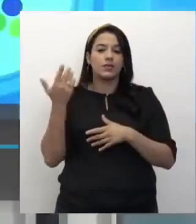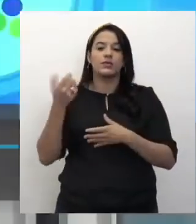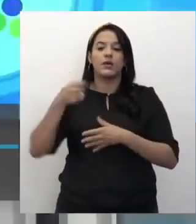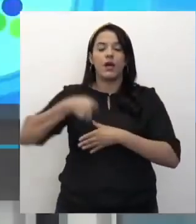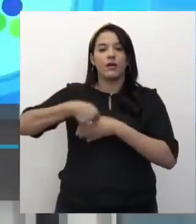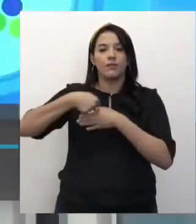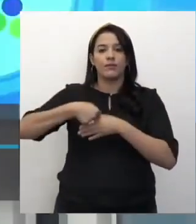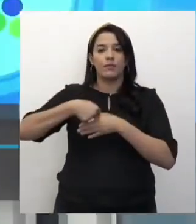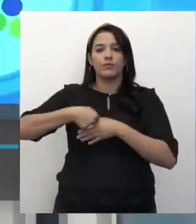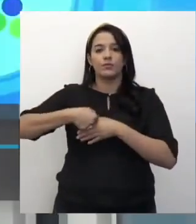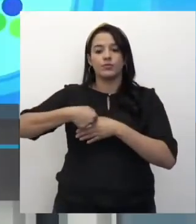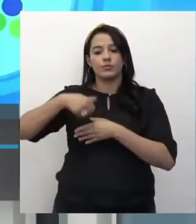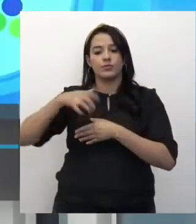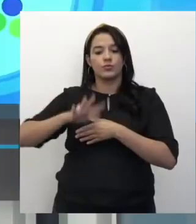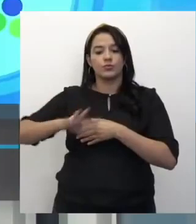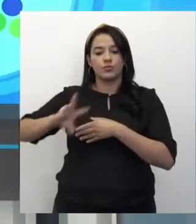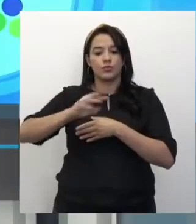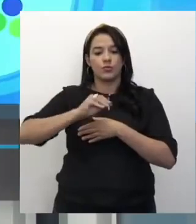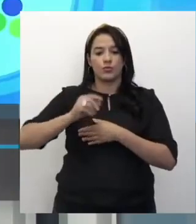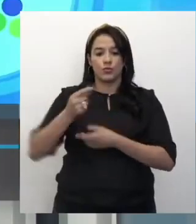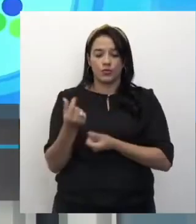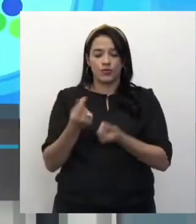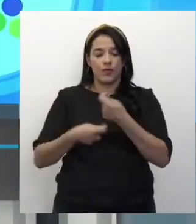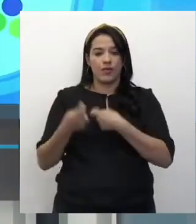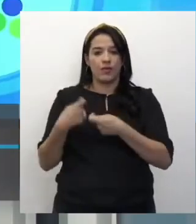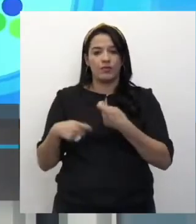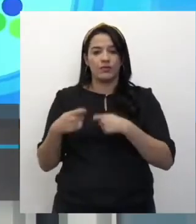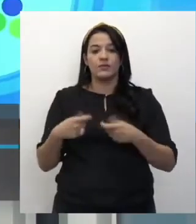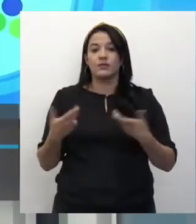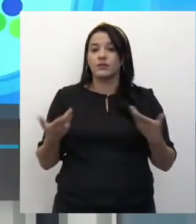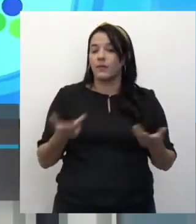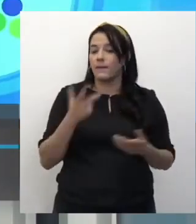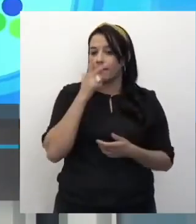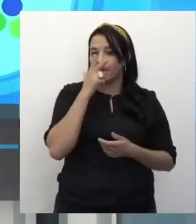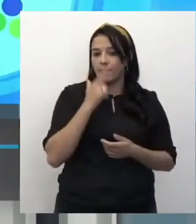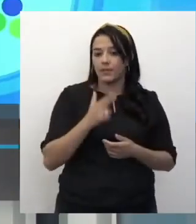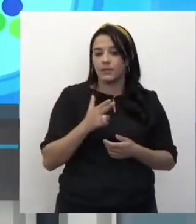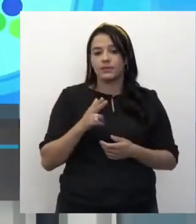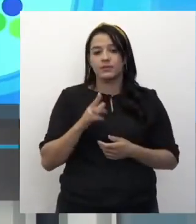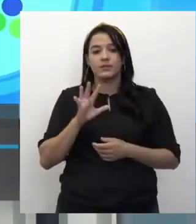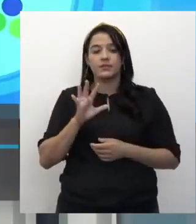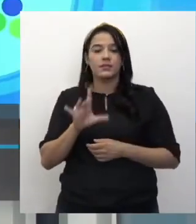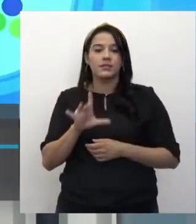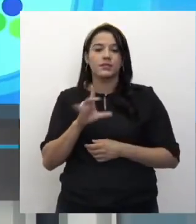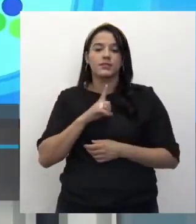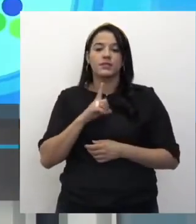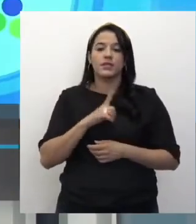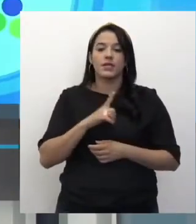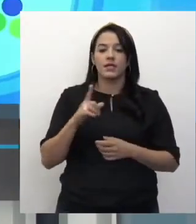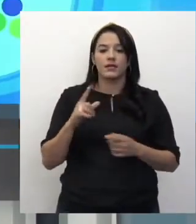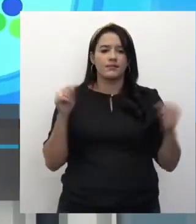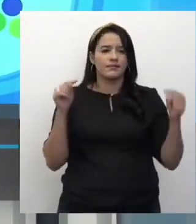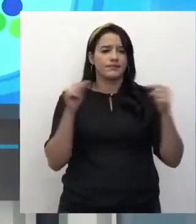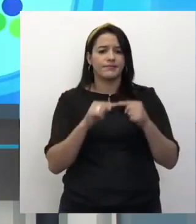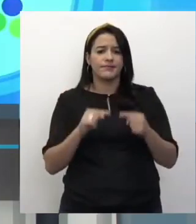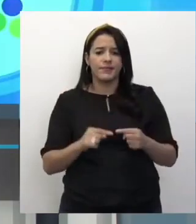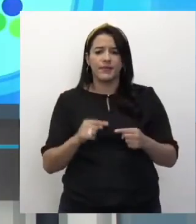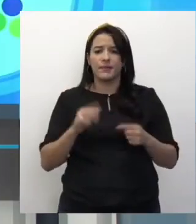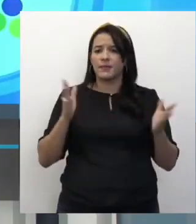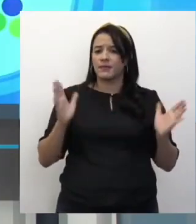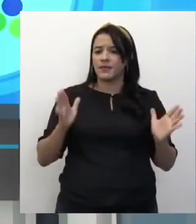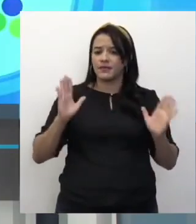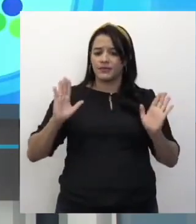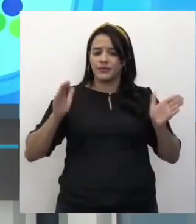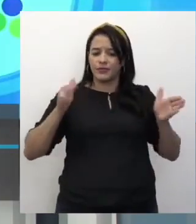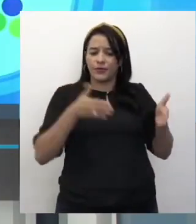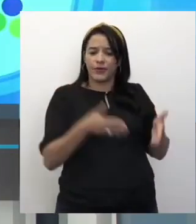Acho interessante isso. Então parece, né, que se não é que seja coincidência ou não, mas se dá a impressão que as